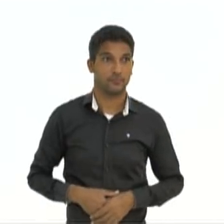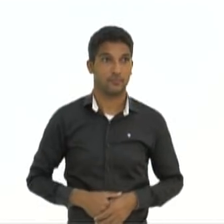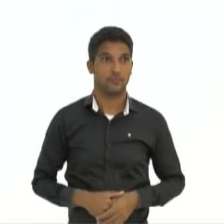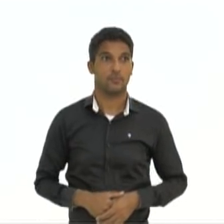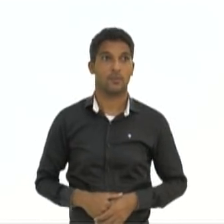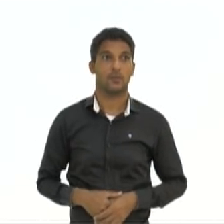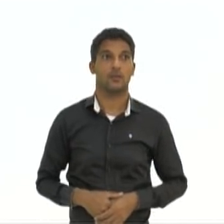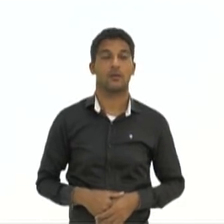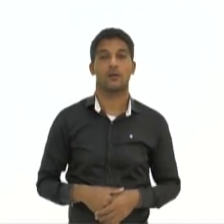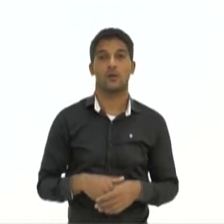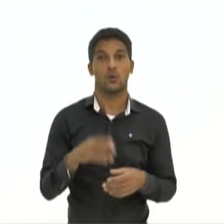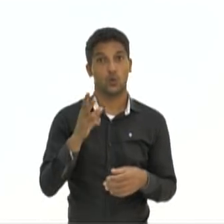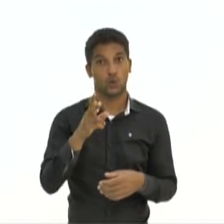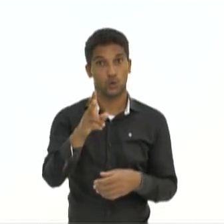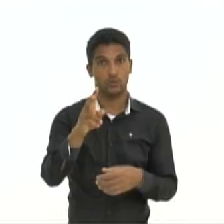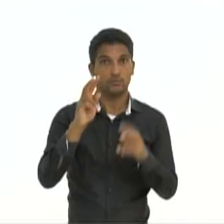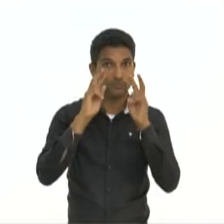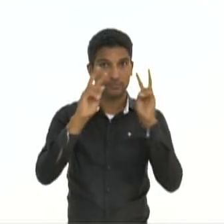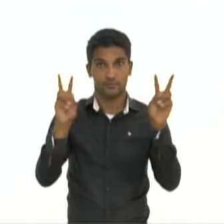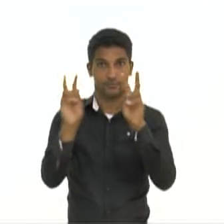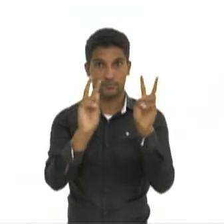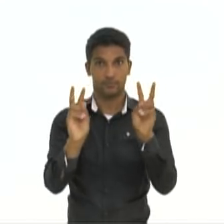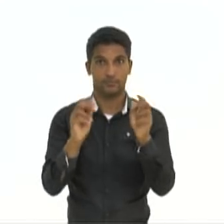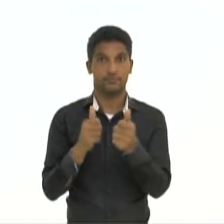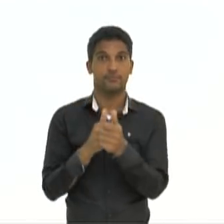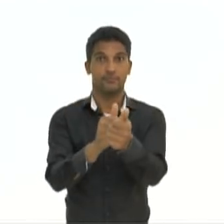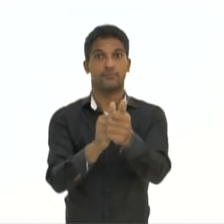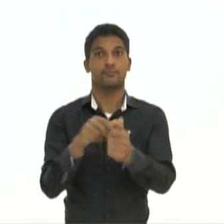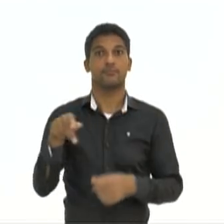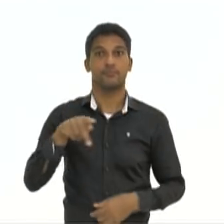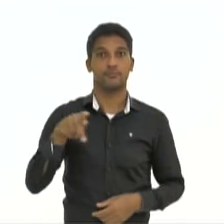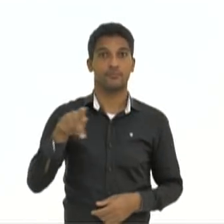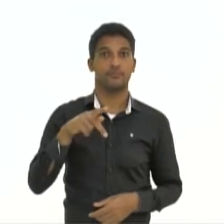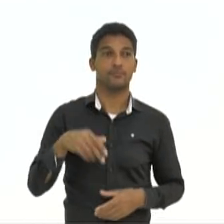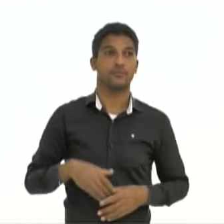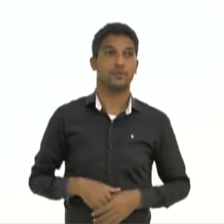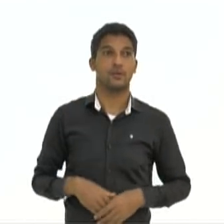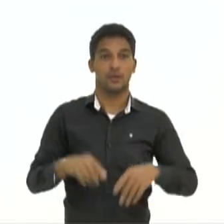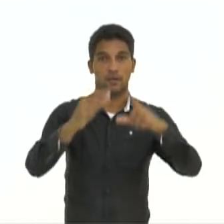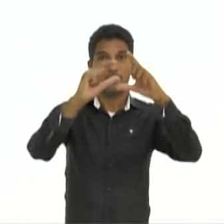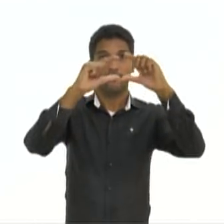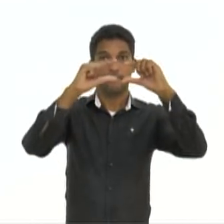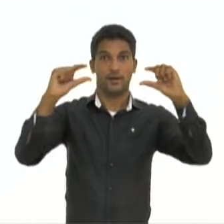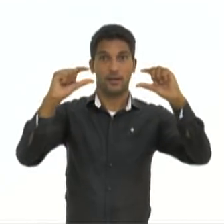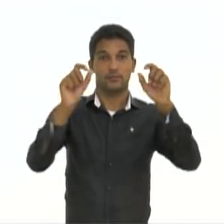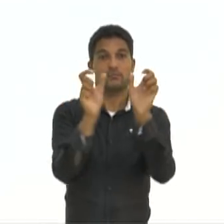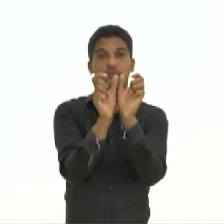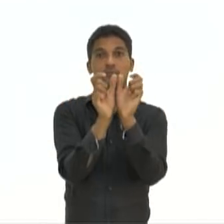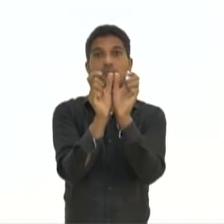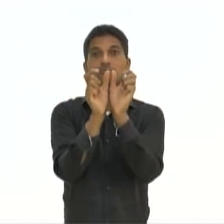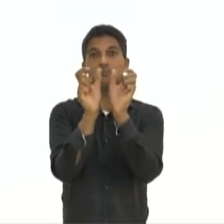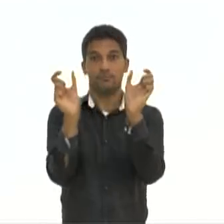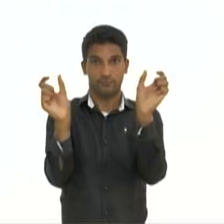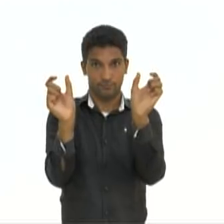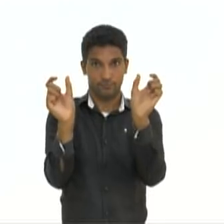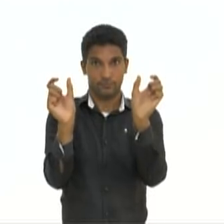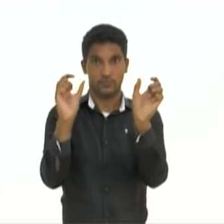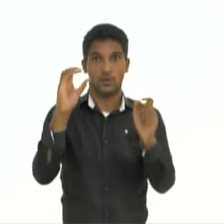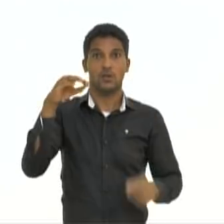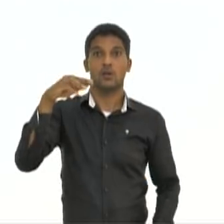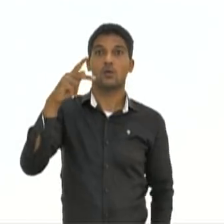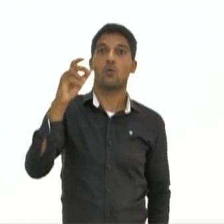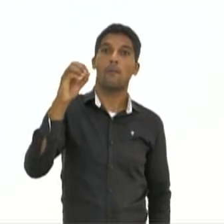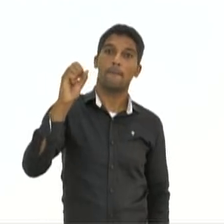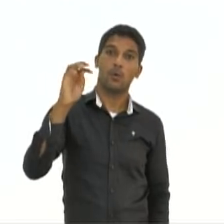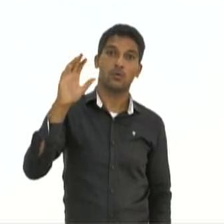do slide comigo, o que é um período composto por coordenação, para a gente ver se apropria de uma vez desse conceito, né? Então,